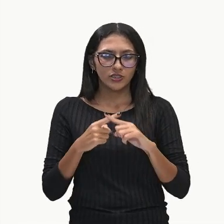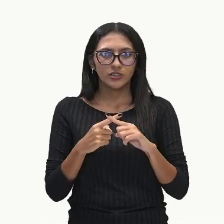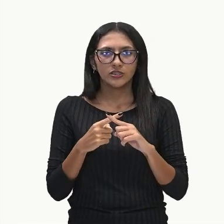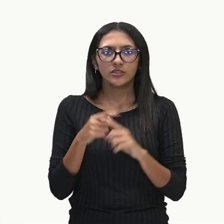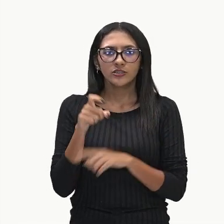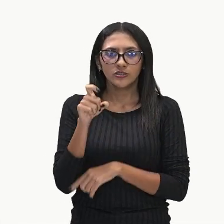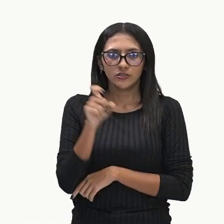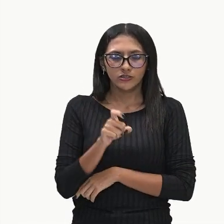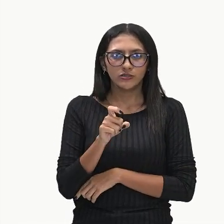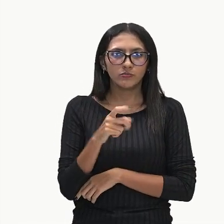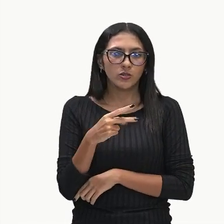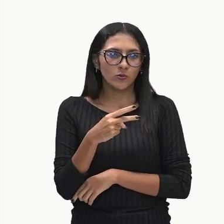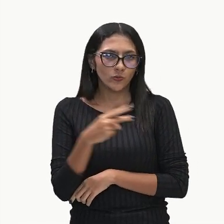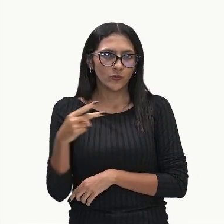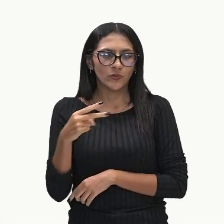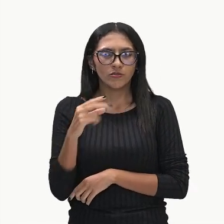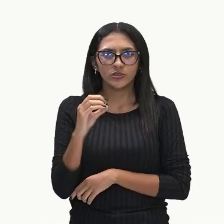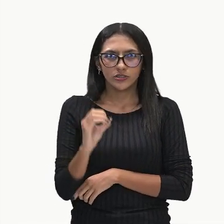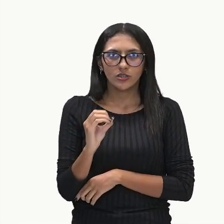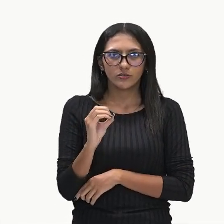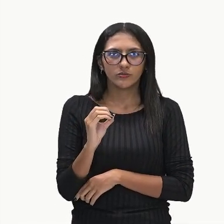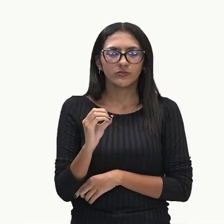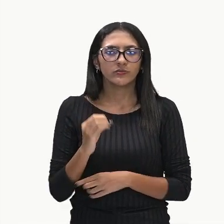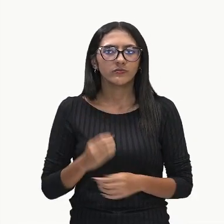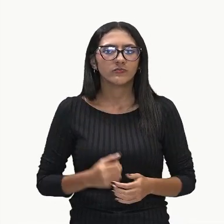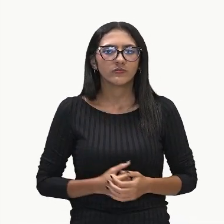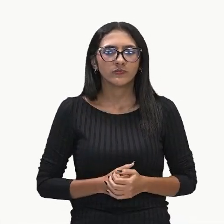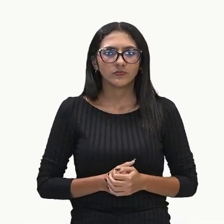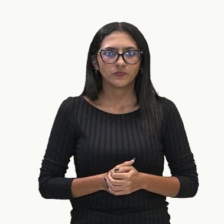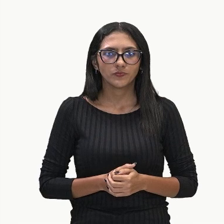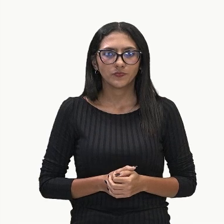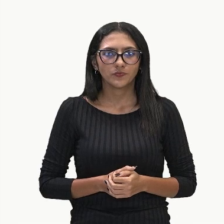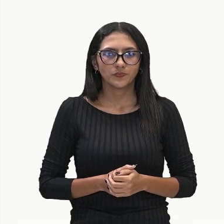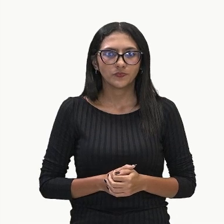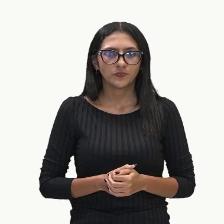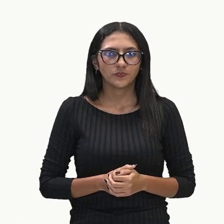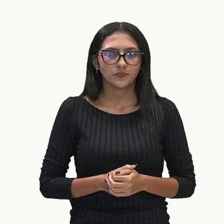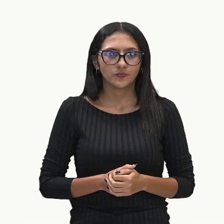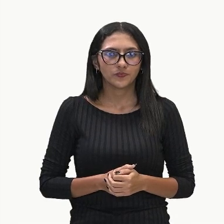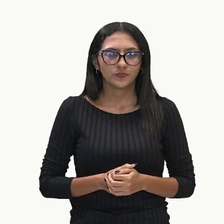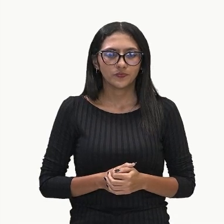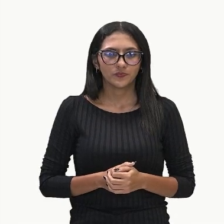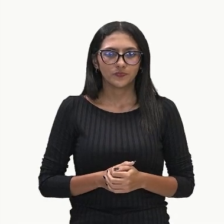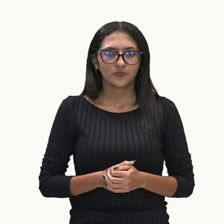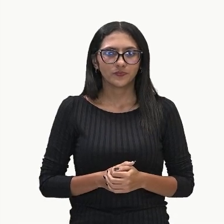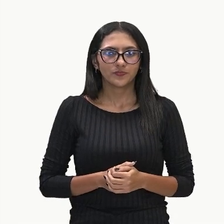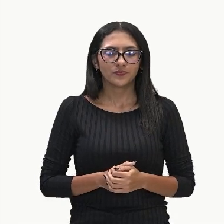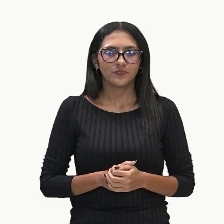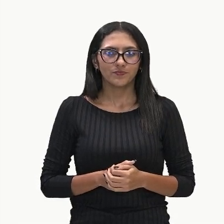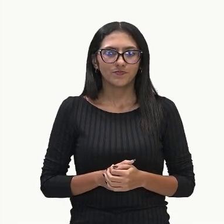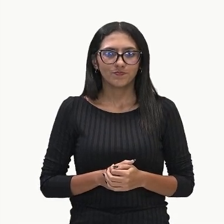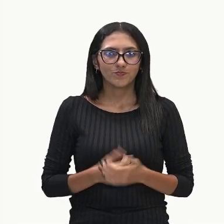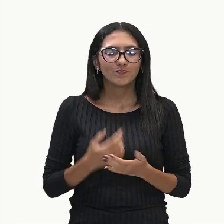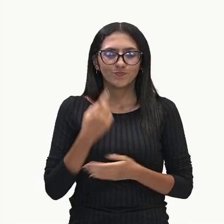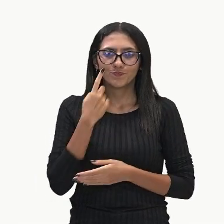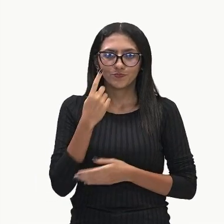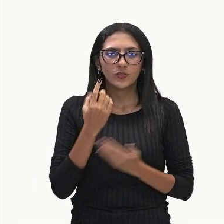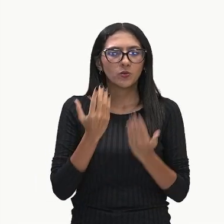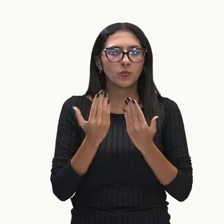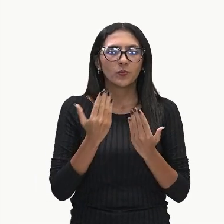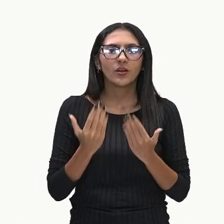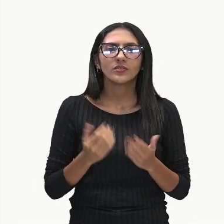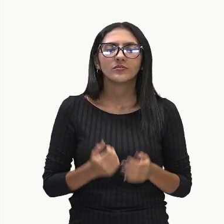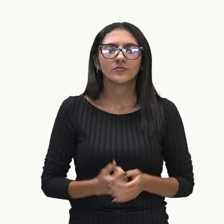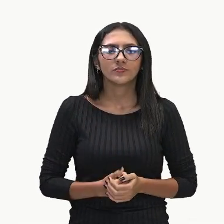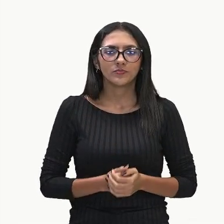x igual a zero. Aqui é 15x igual a zero. Lá na frente, quem é que